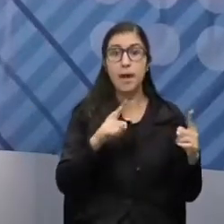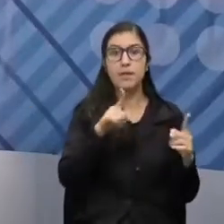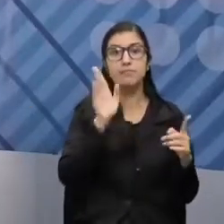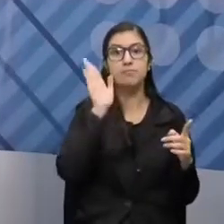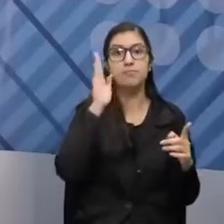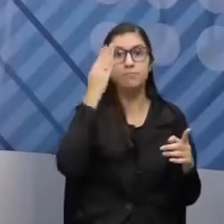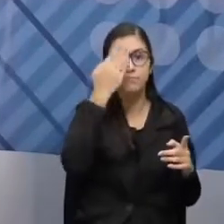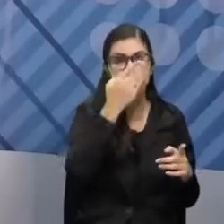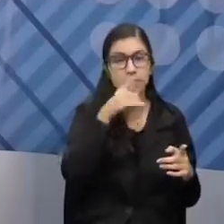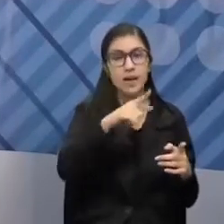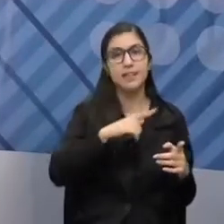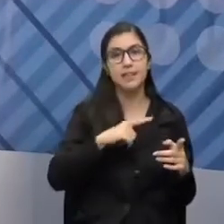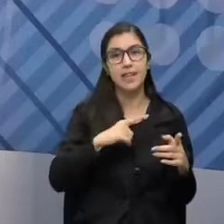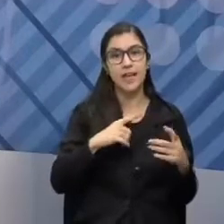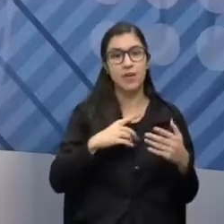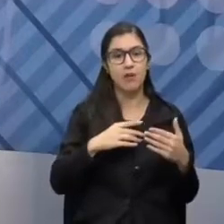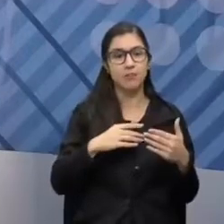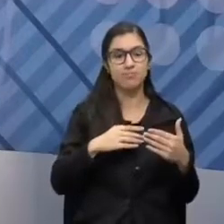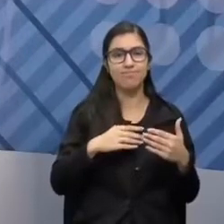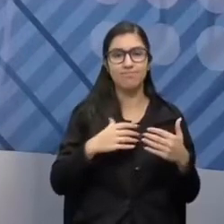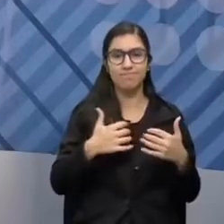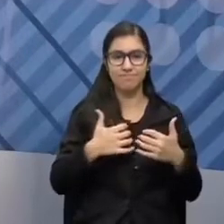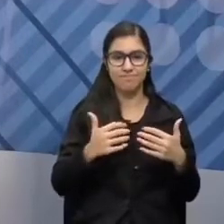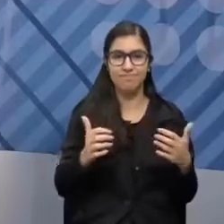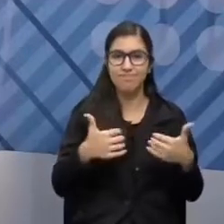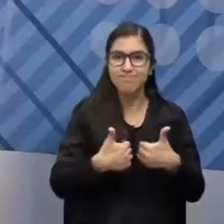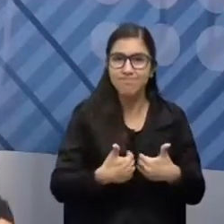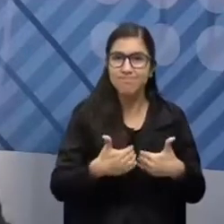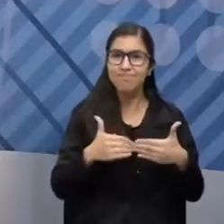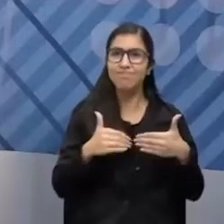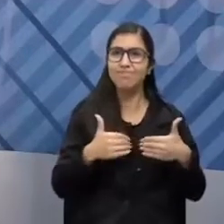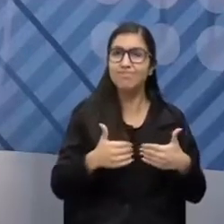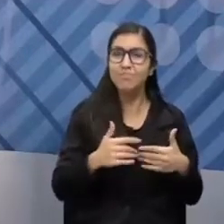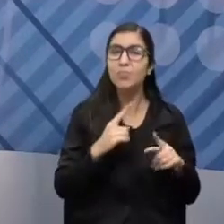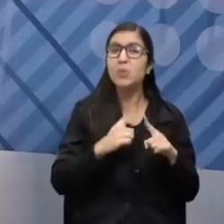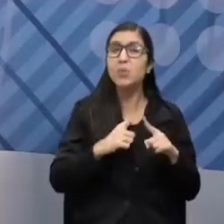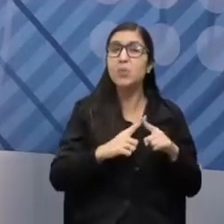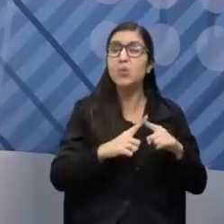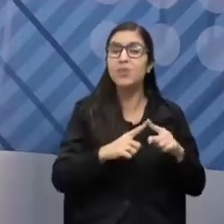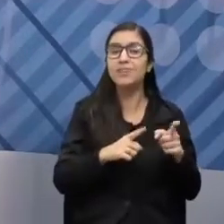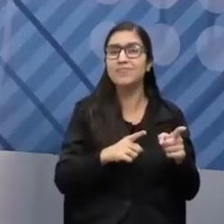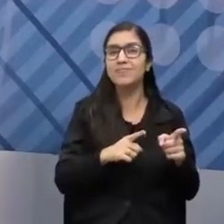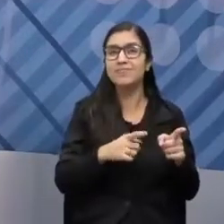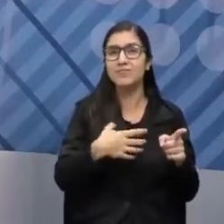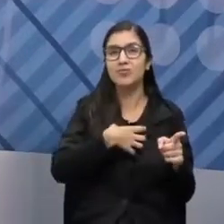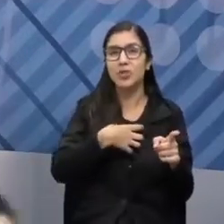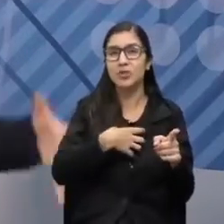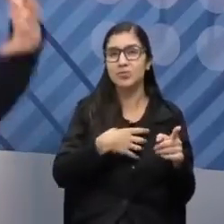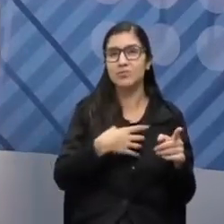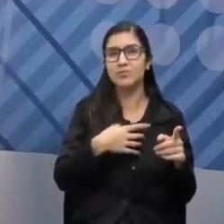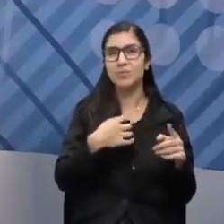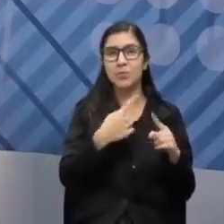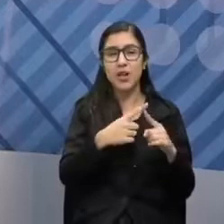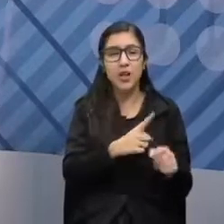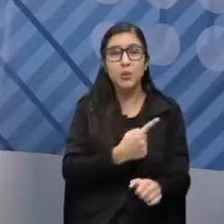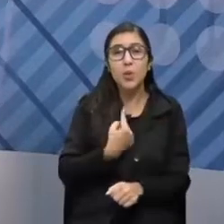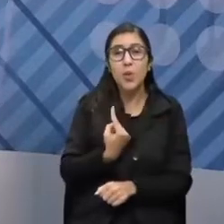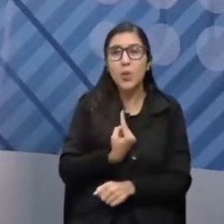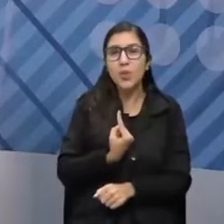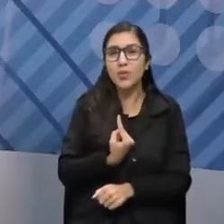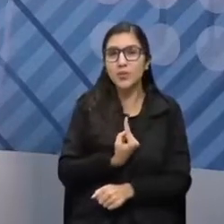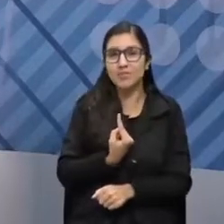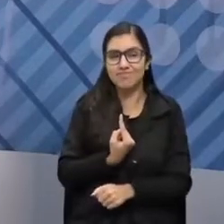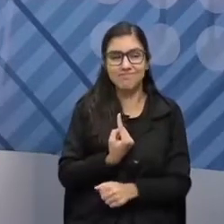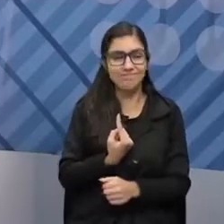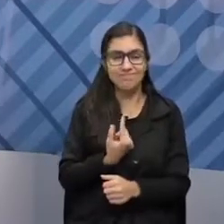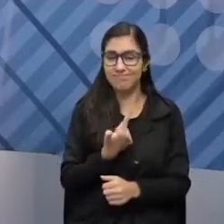ela apresenta isso, essa estereotipia, por conta do isolamento.